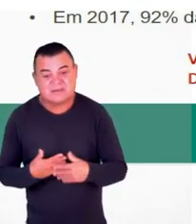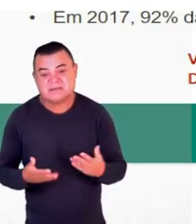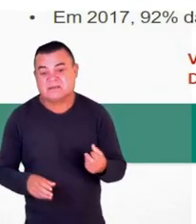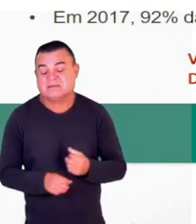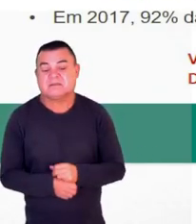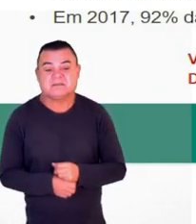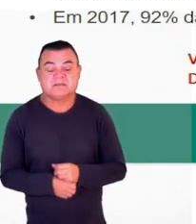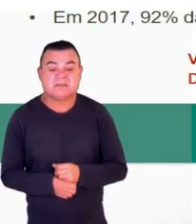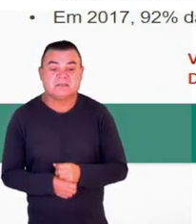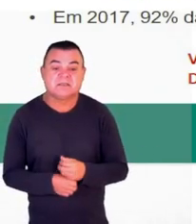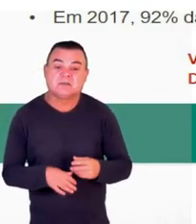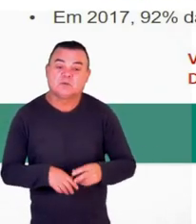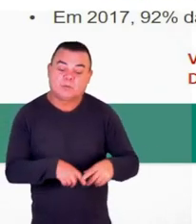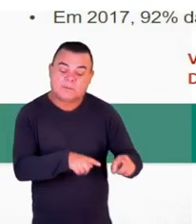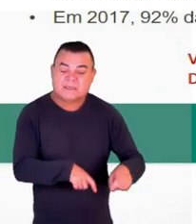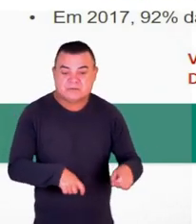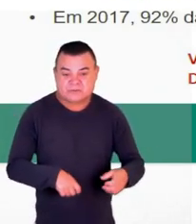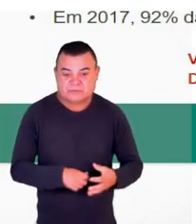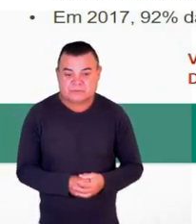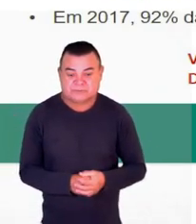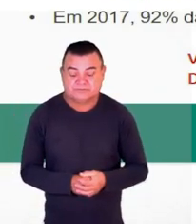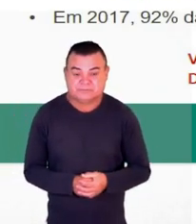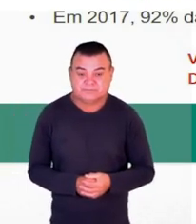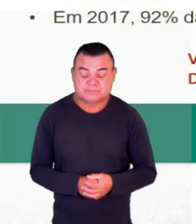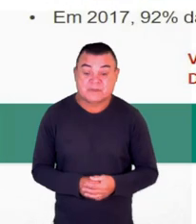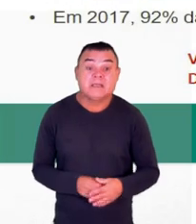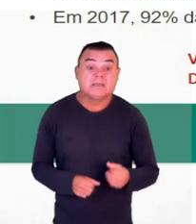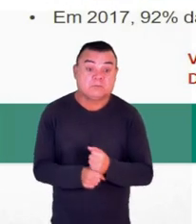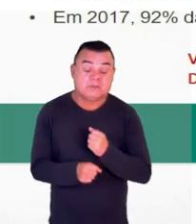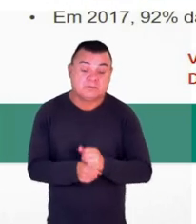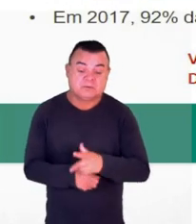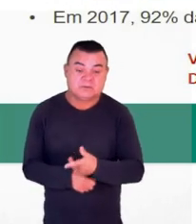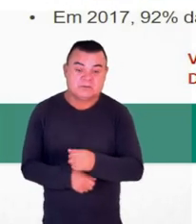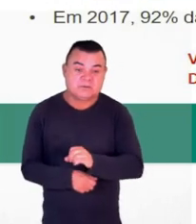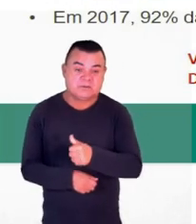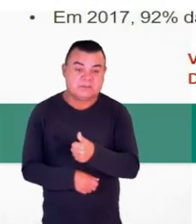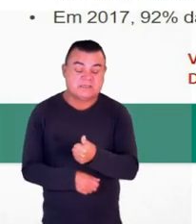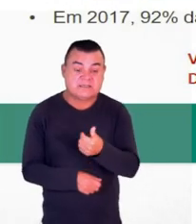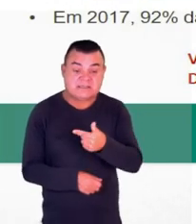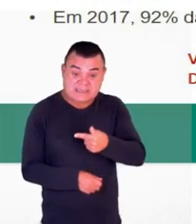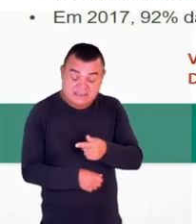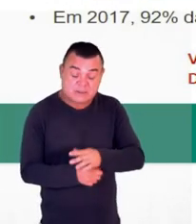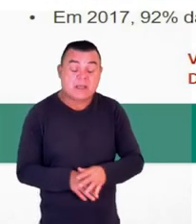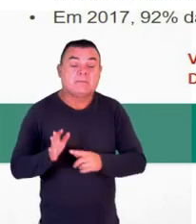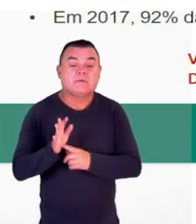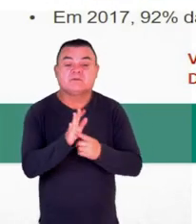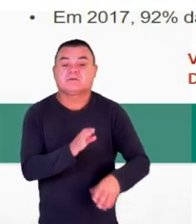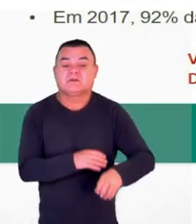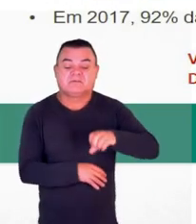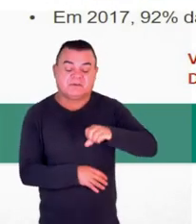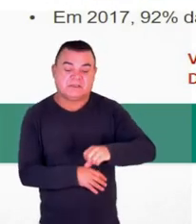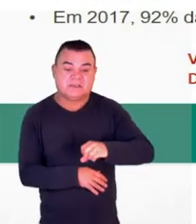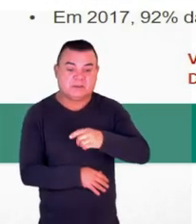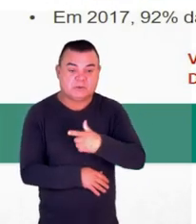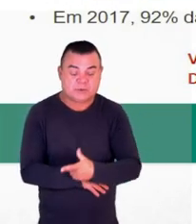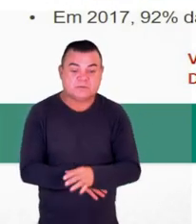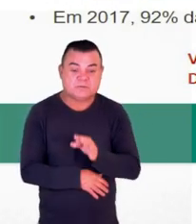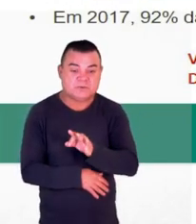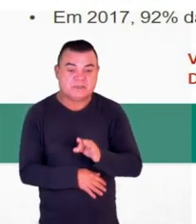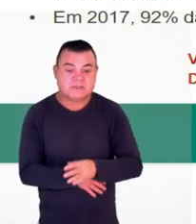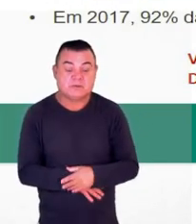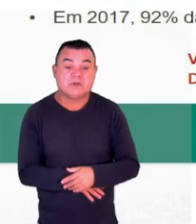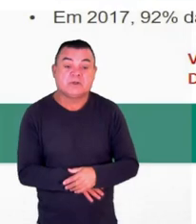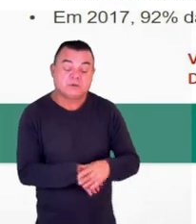Eh e além de tudo eh em 2017 a gente tem um dado que mostra que 92% da área de plantio de soja já